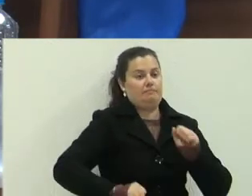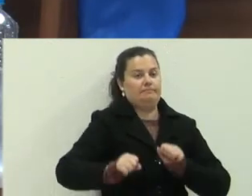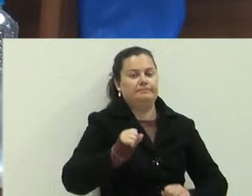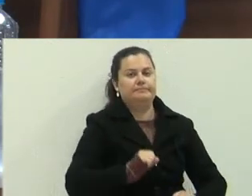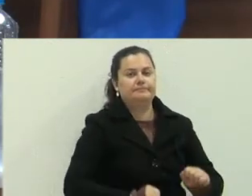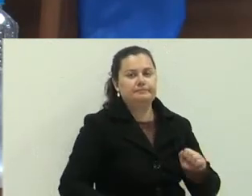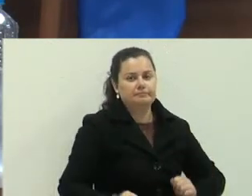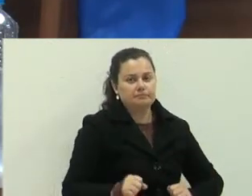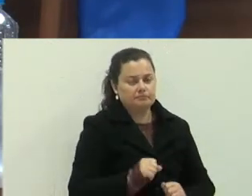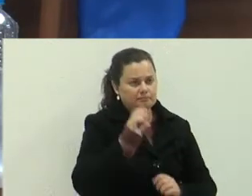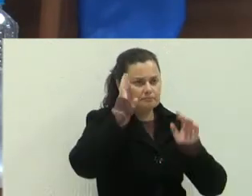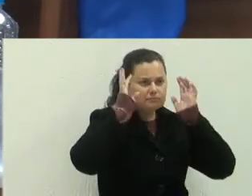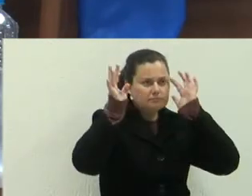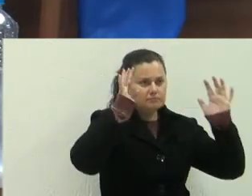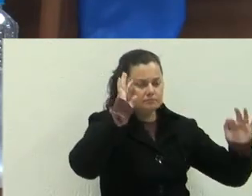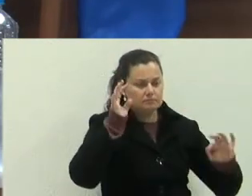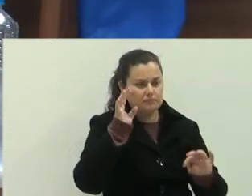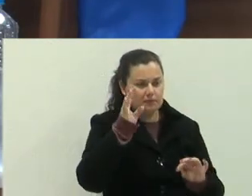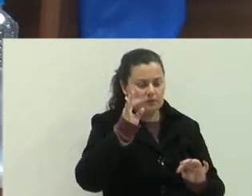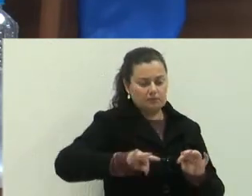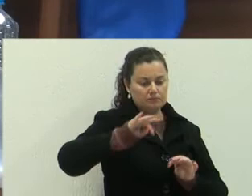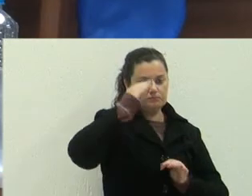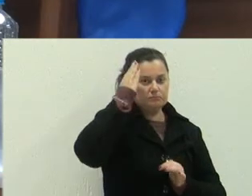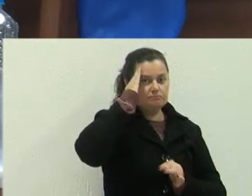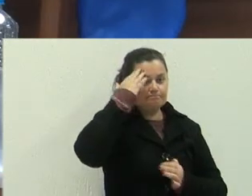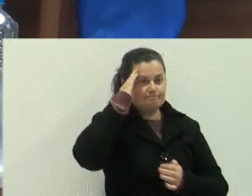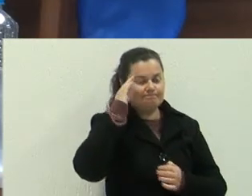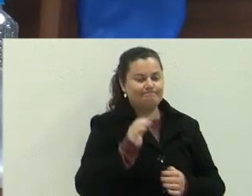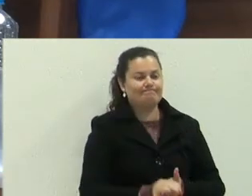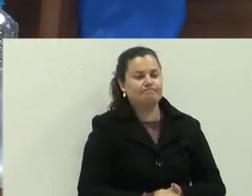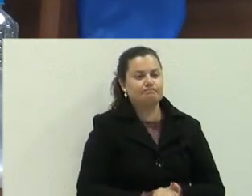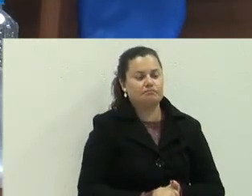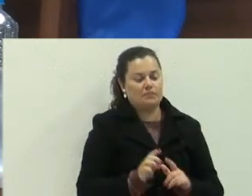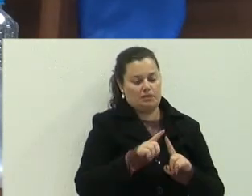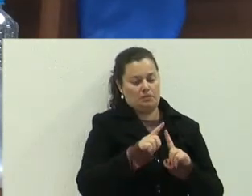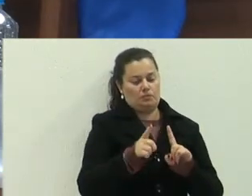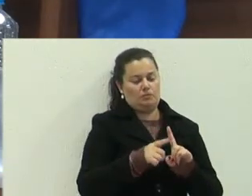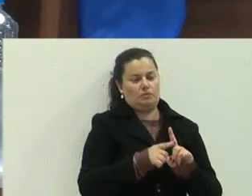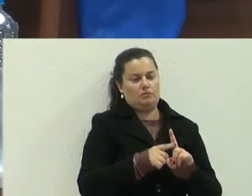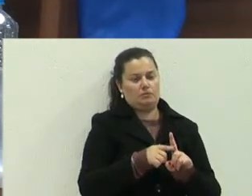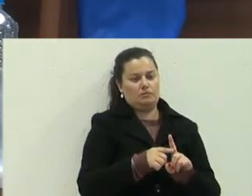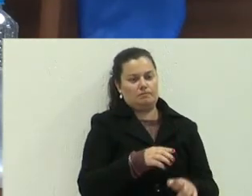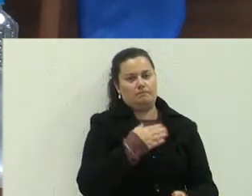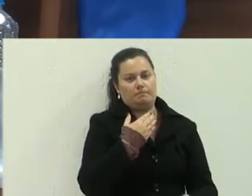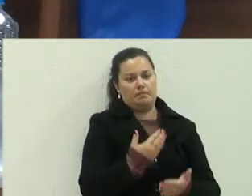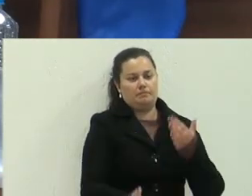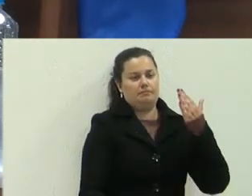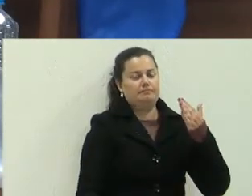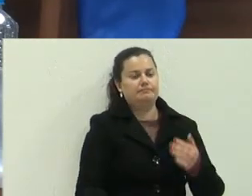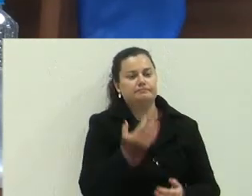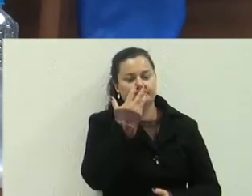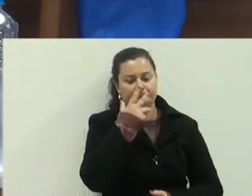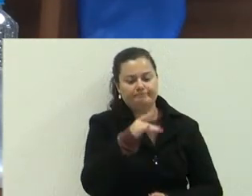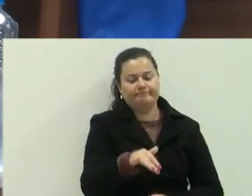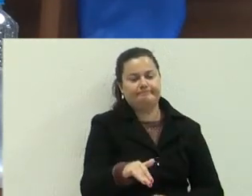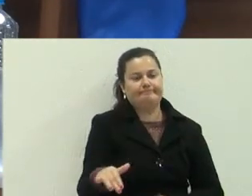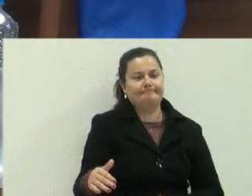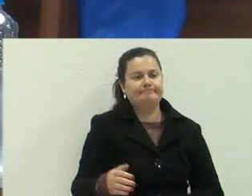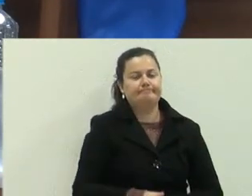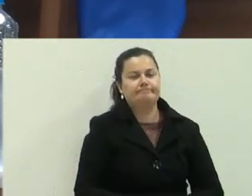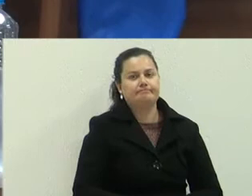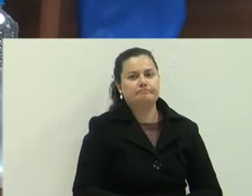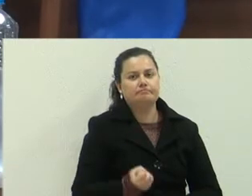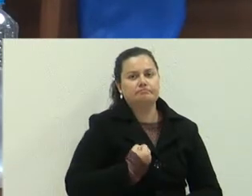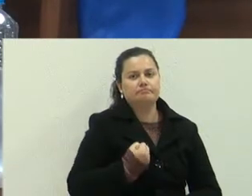de sensibilização à perda gestacional neonatal e infantil. Indicação